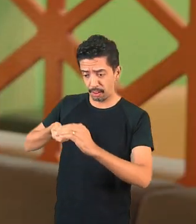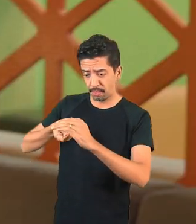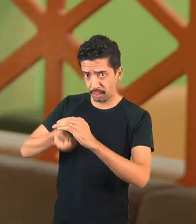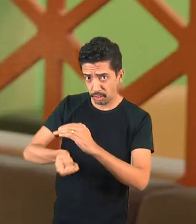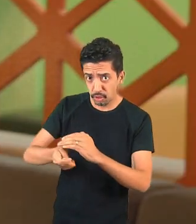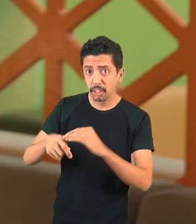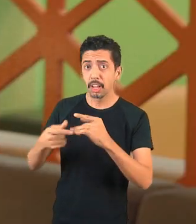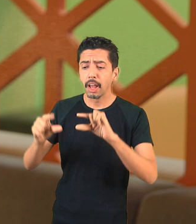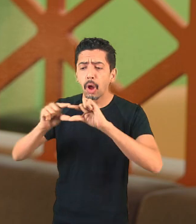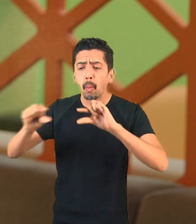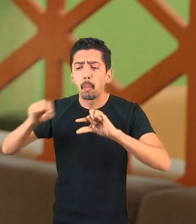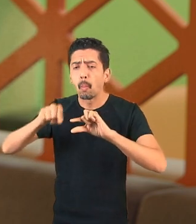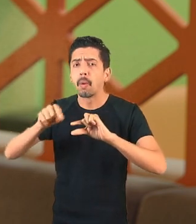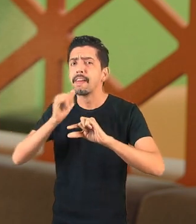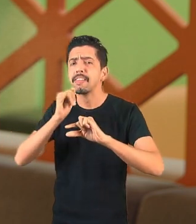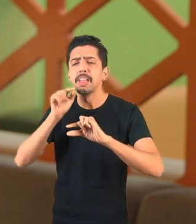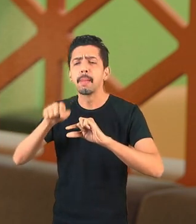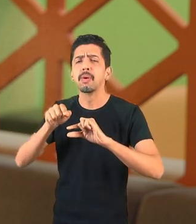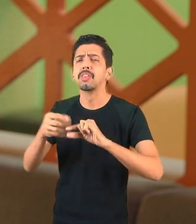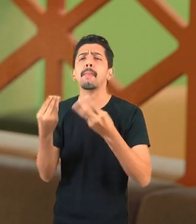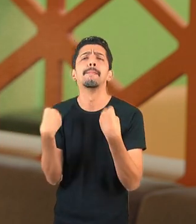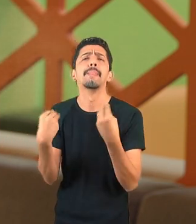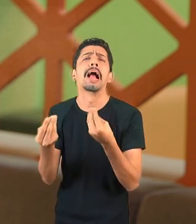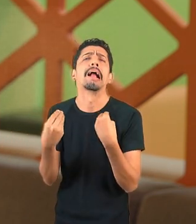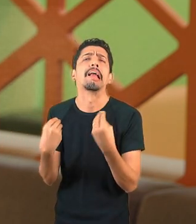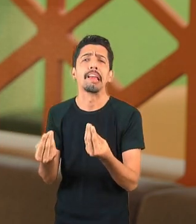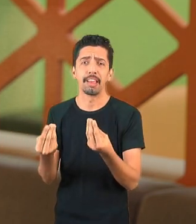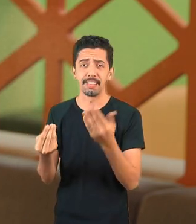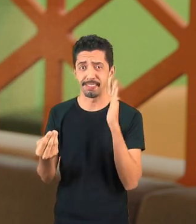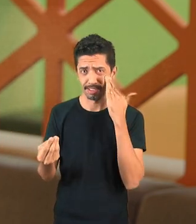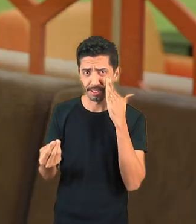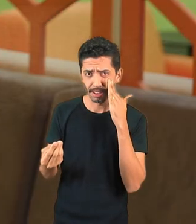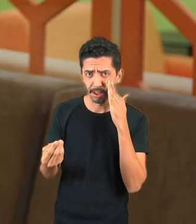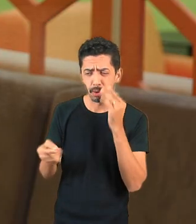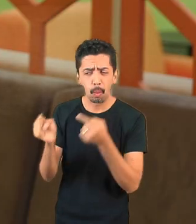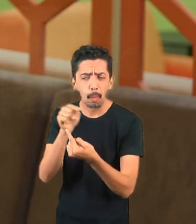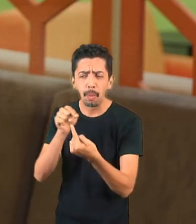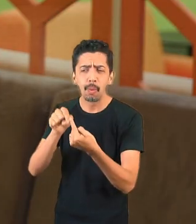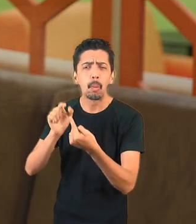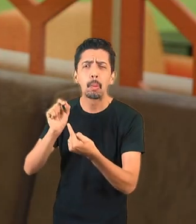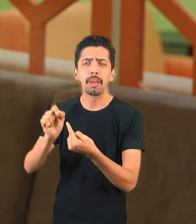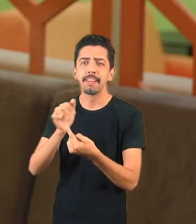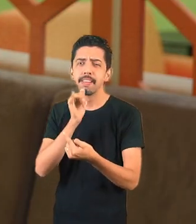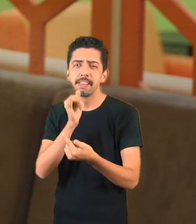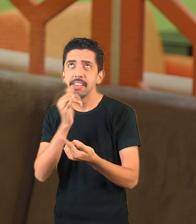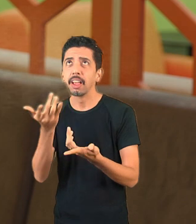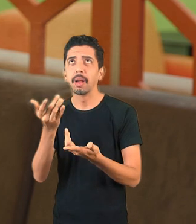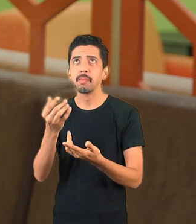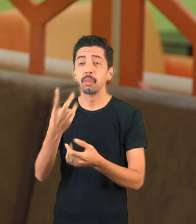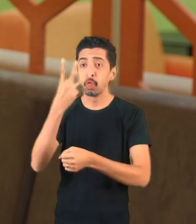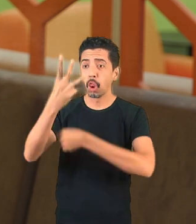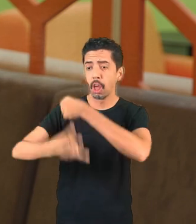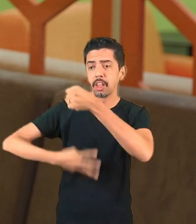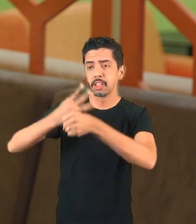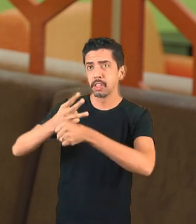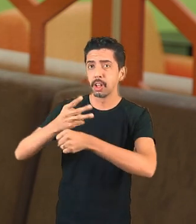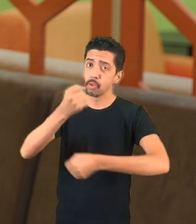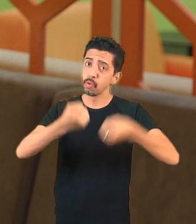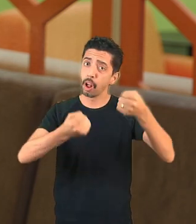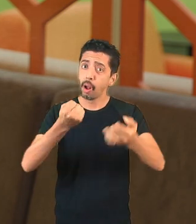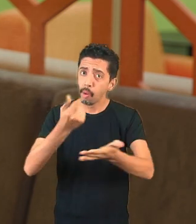destino. Este dinheiro é para o quê? Estou investindo para quê? Estou investindo para a compra de um carro